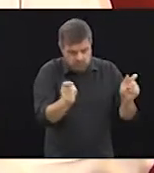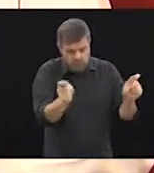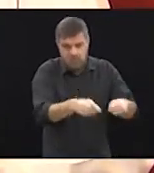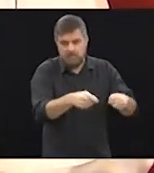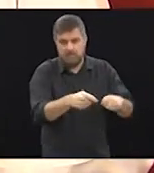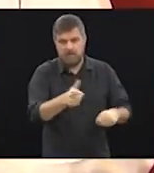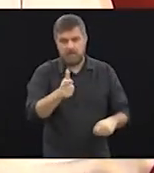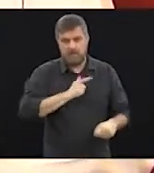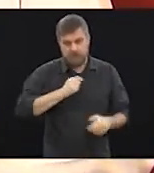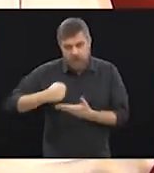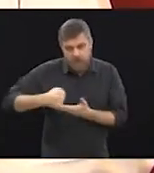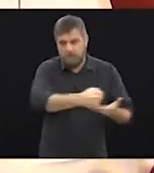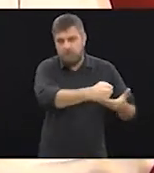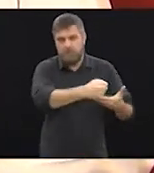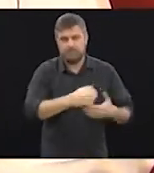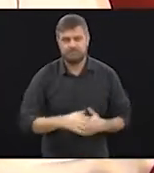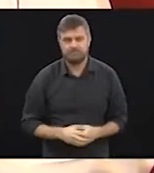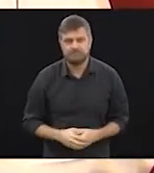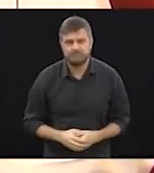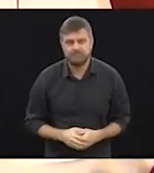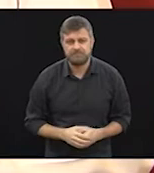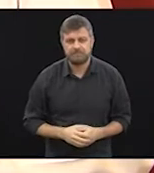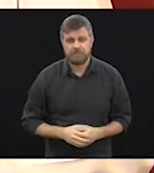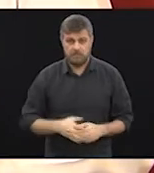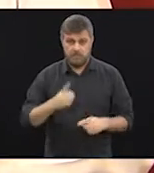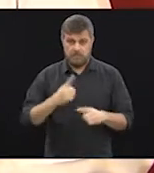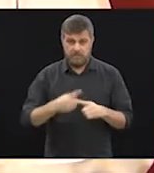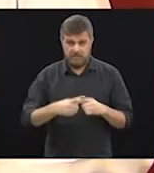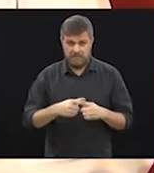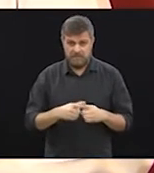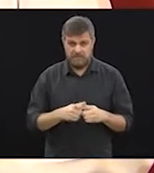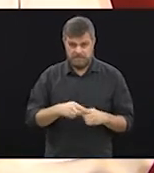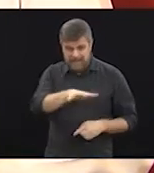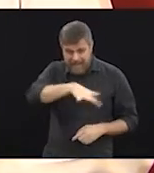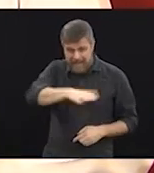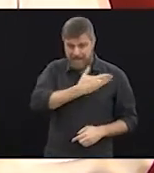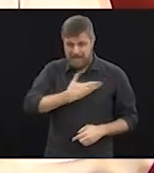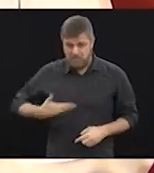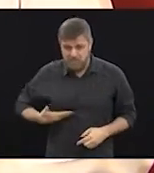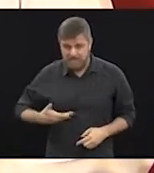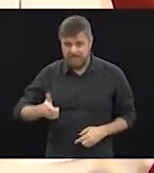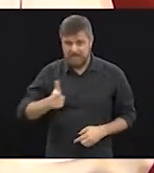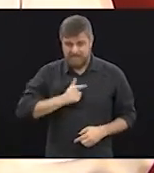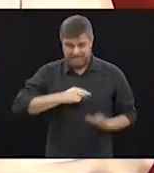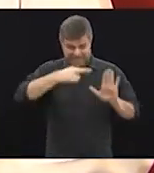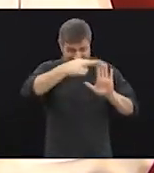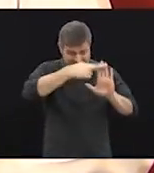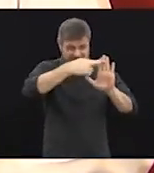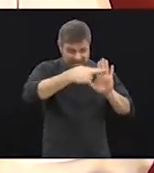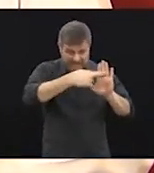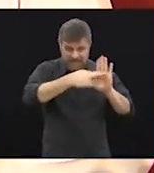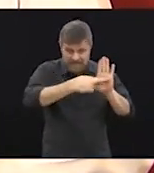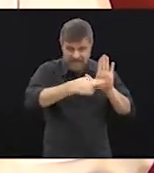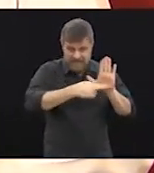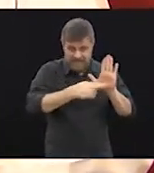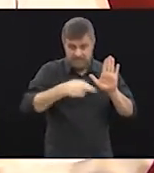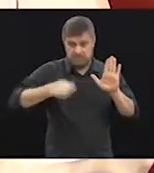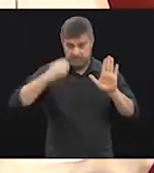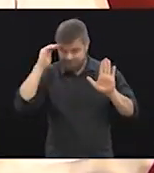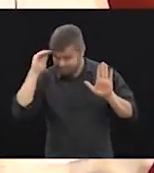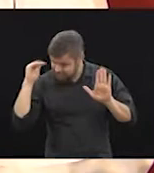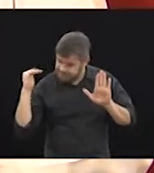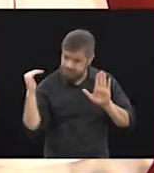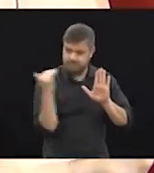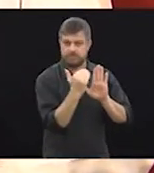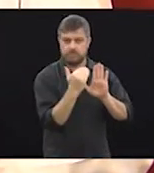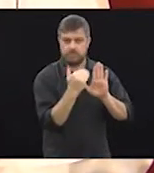mais competência, com mais facilidade, né? Porque no serviço público tem uma série de regras, de normas que a